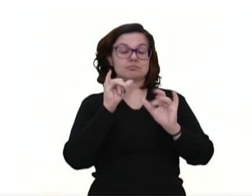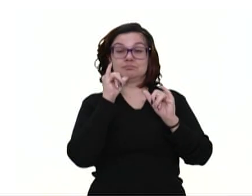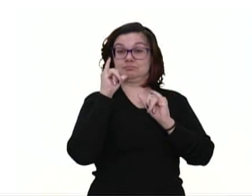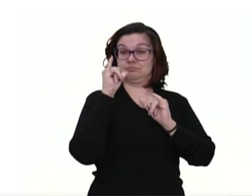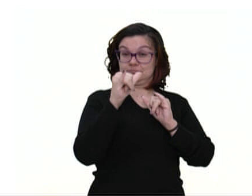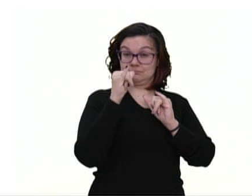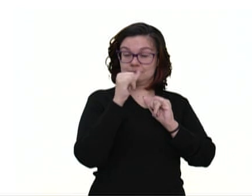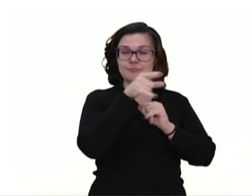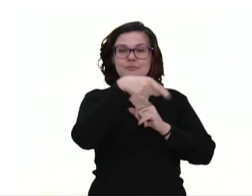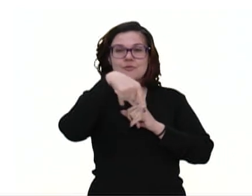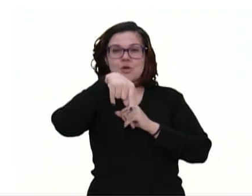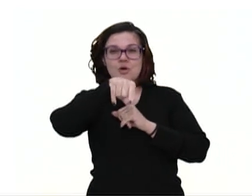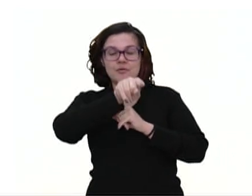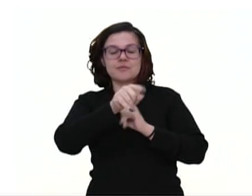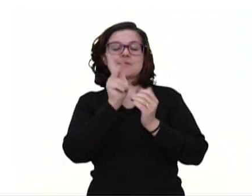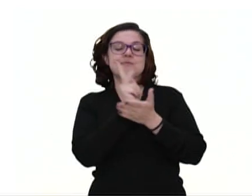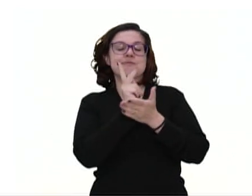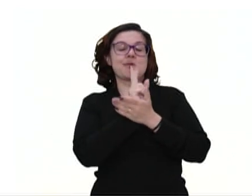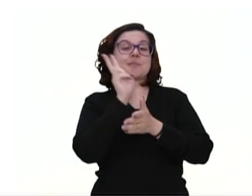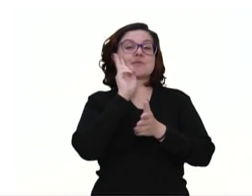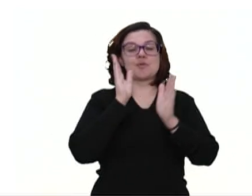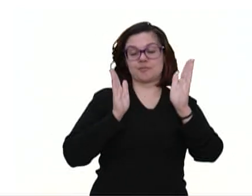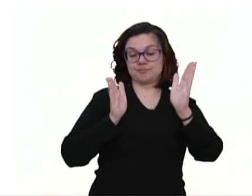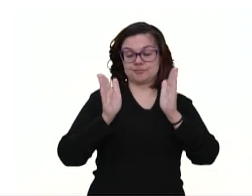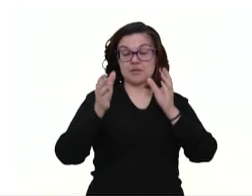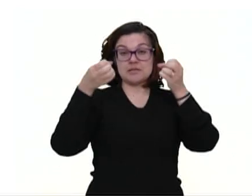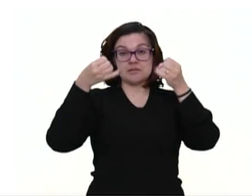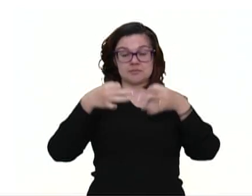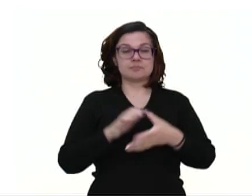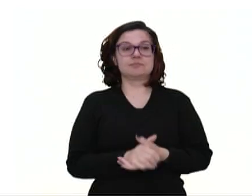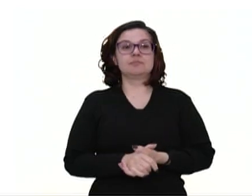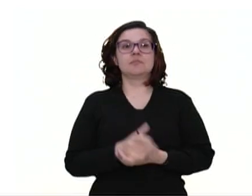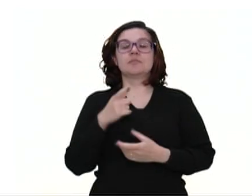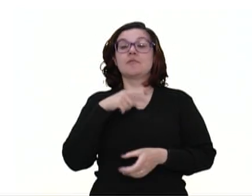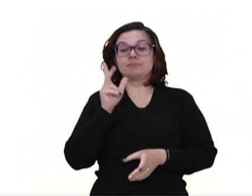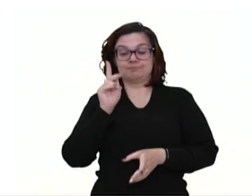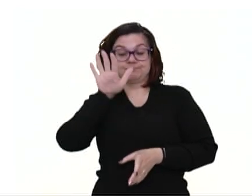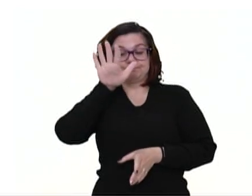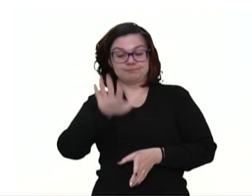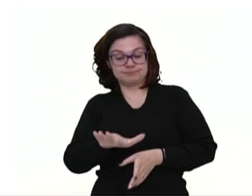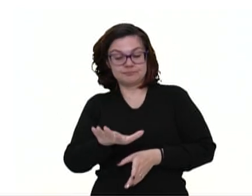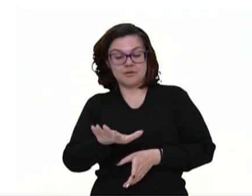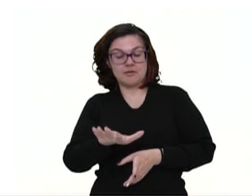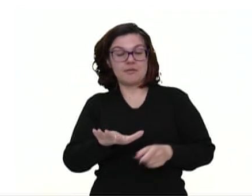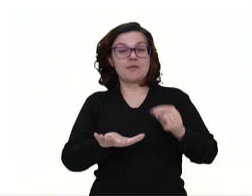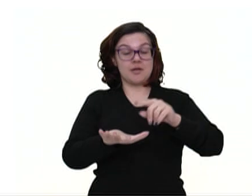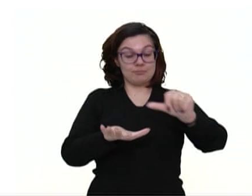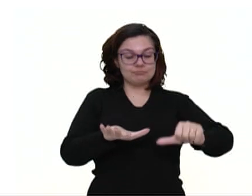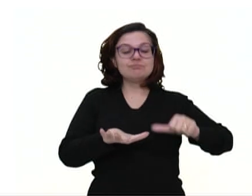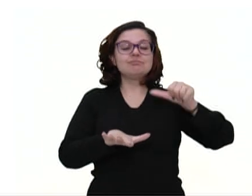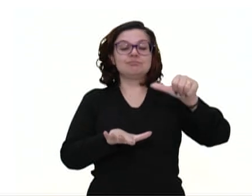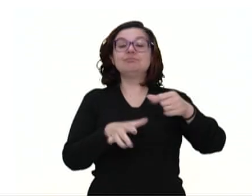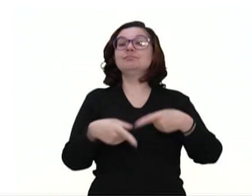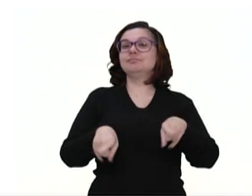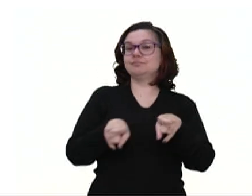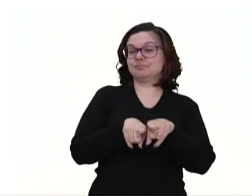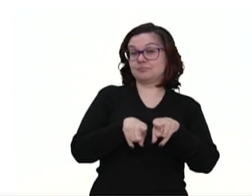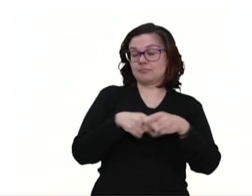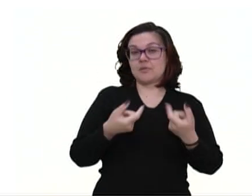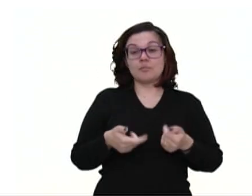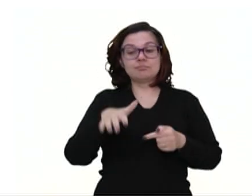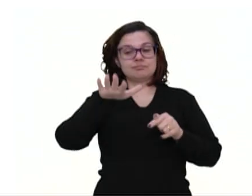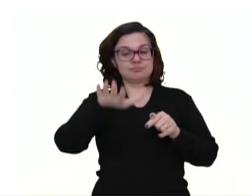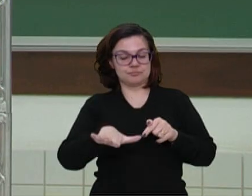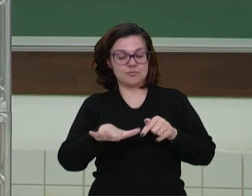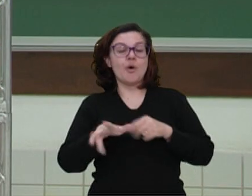houve, como em história sempre fazemos, né? Houve permanências e houve mudanças. Entre as